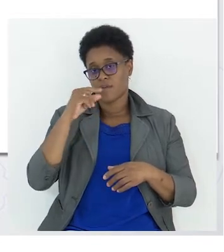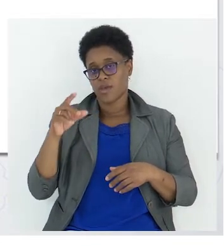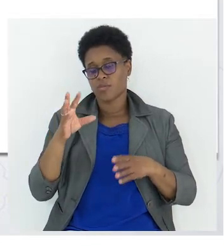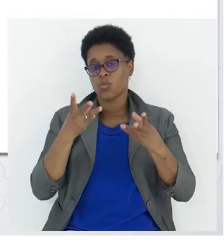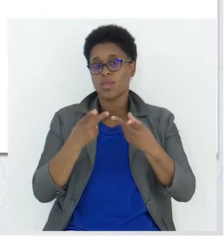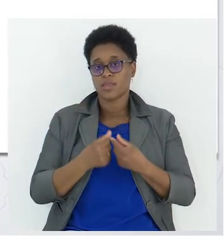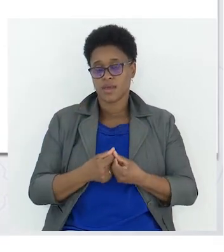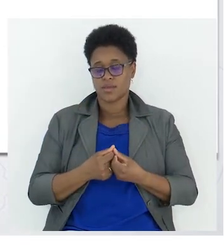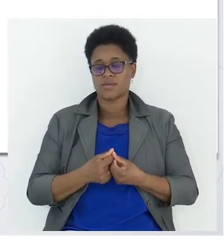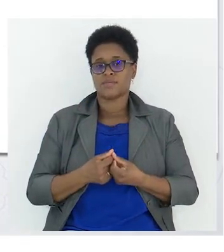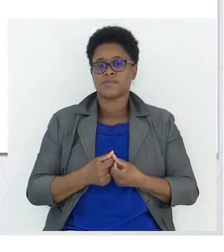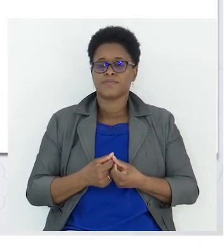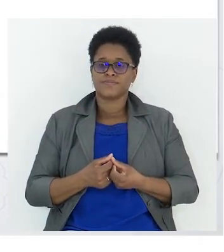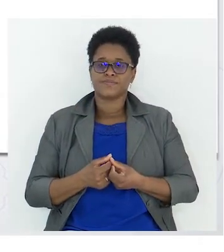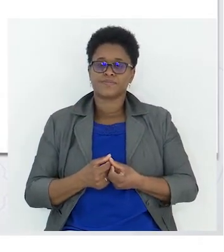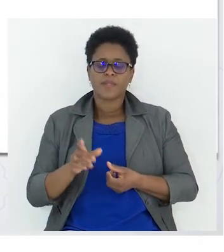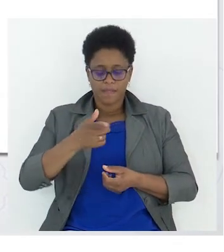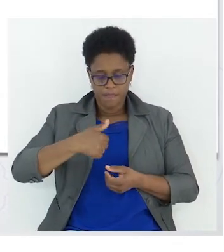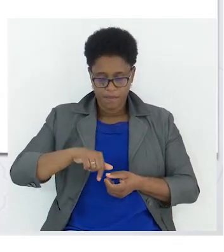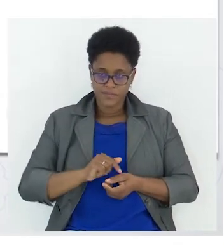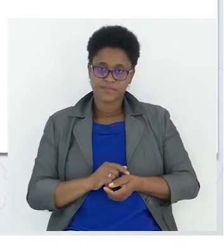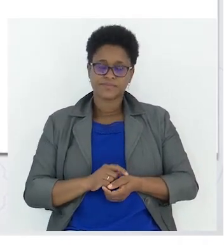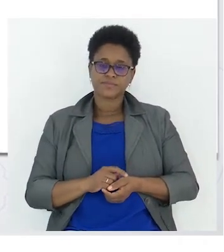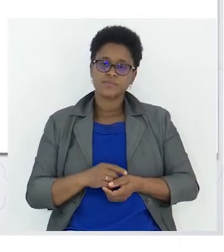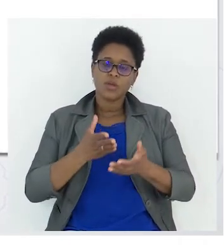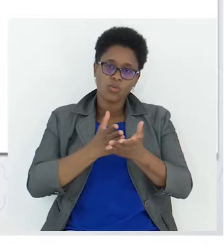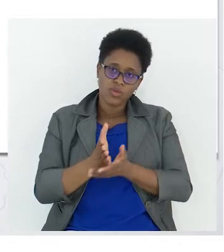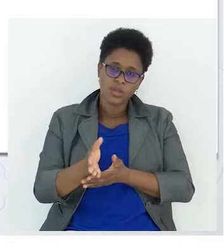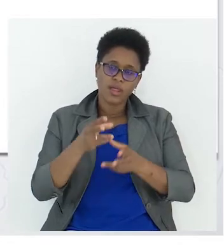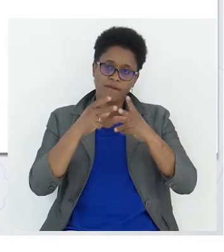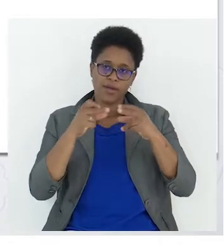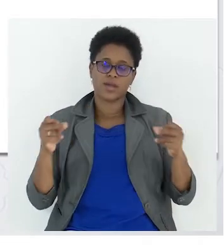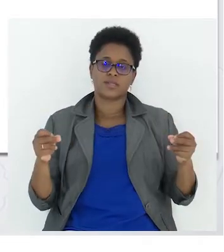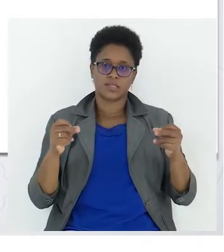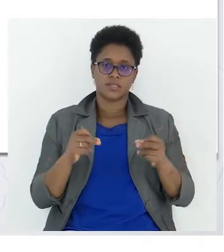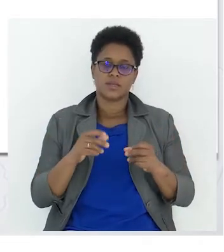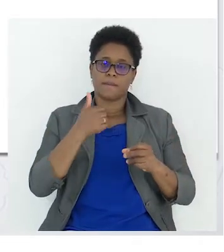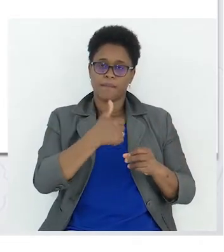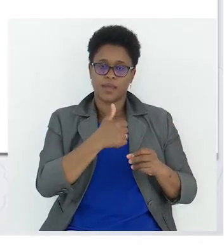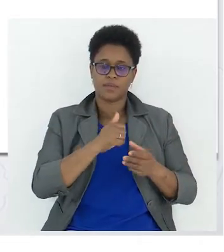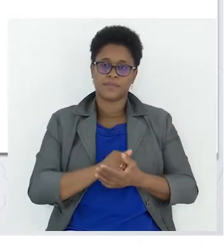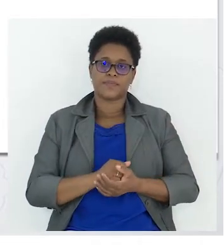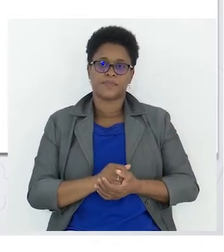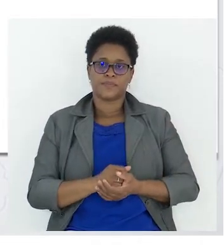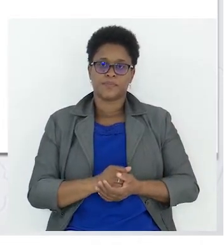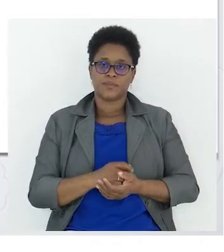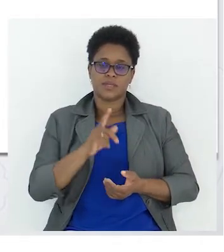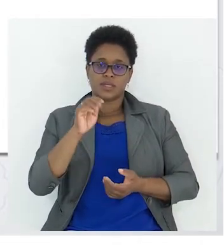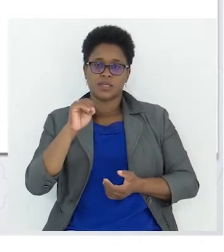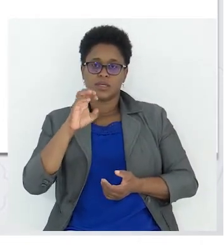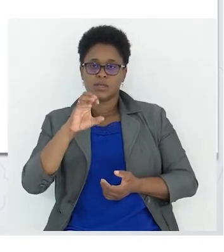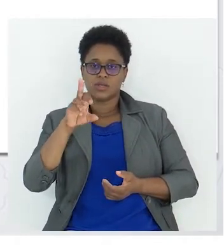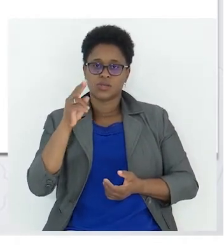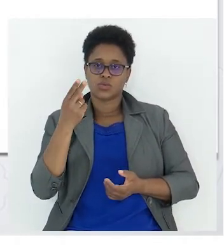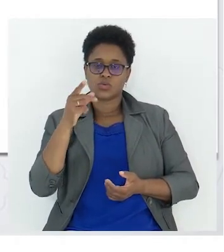quantidade ali. Vamos para a continuidade da frase B. Escrúpulos.